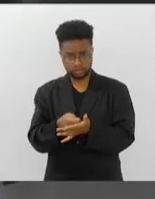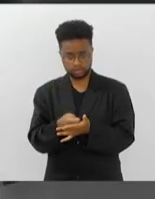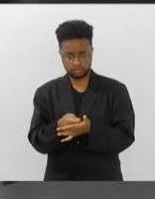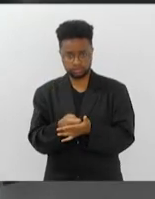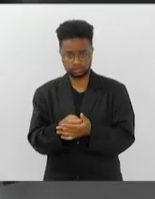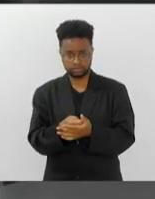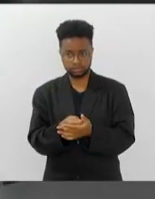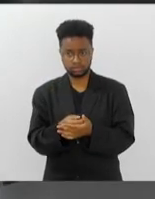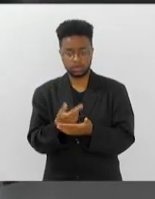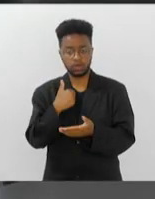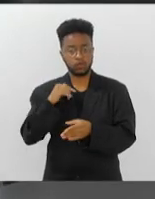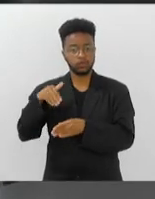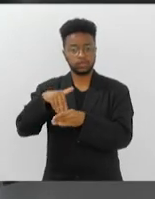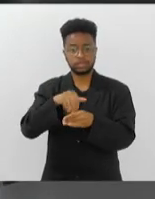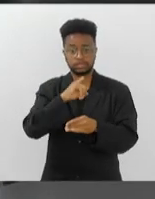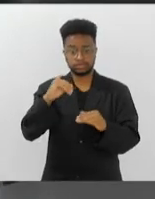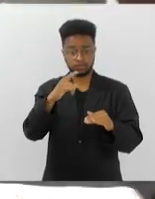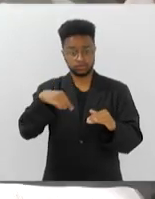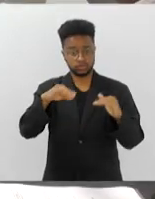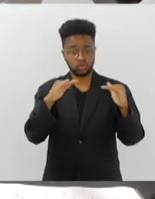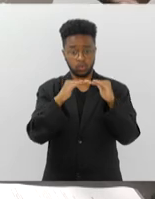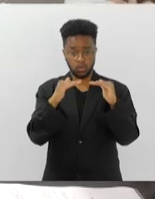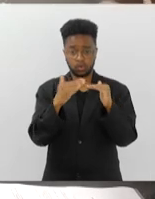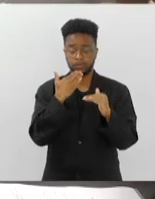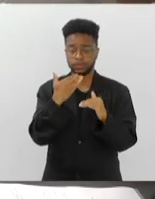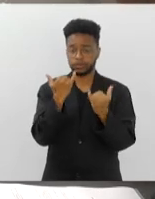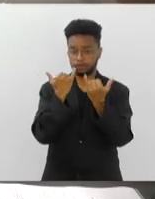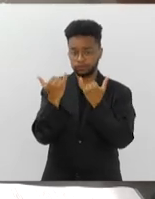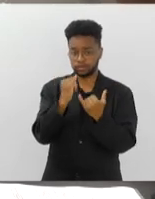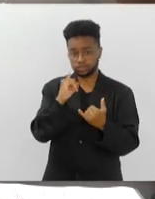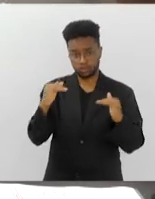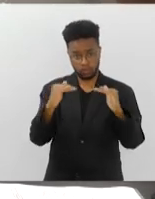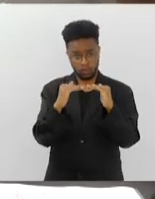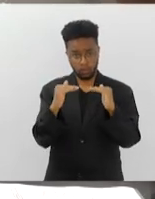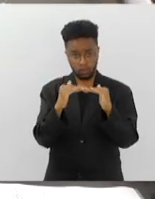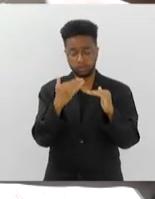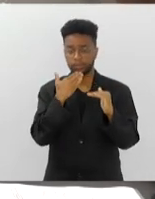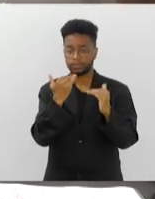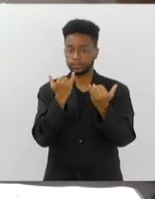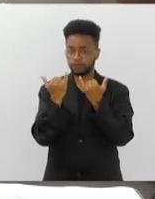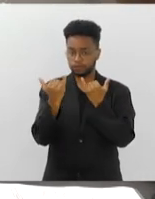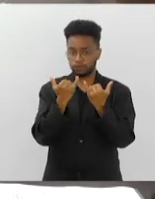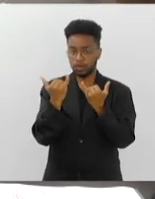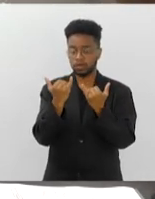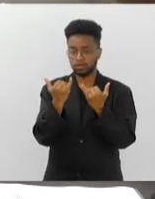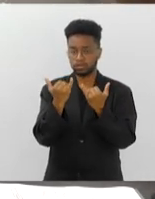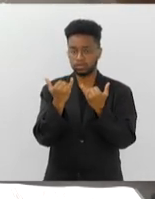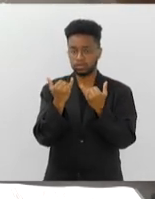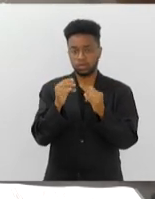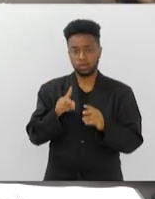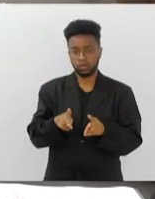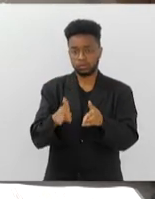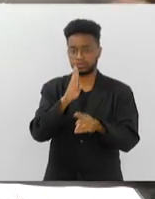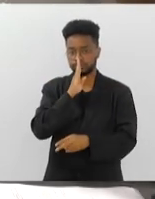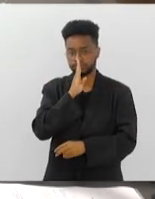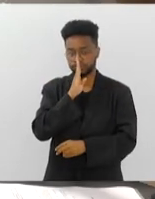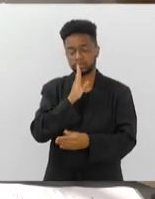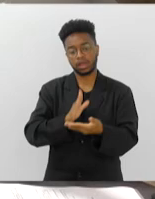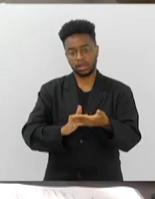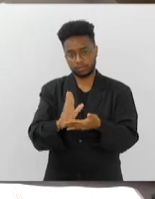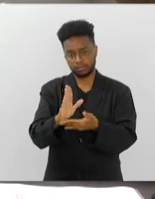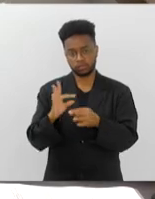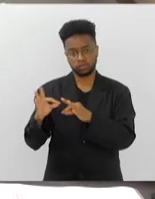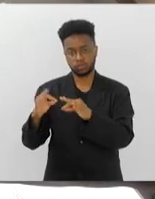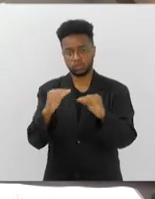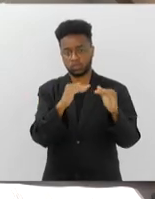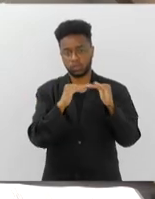aqueles que aprovam o requerimento de informação. Requerimento de informação. Senhores que aprovam o requerimento de informação, permaneceu como estão, estão aprovados por